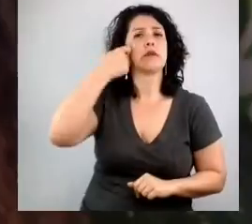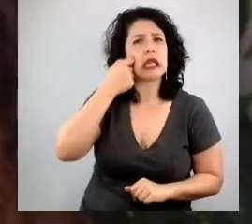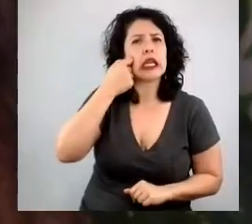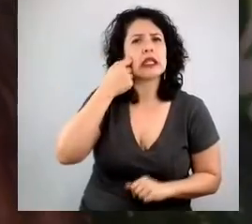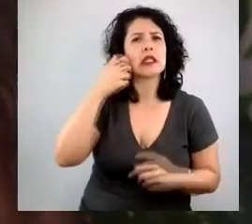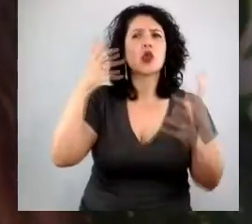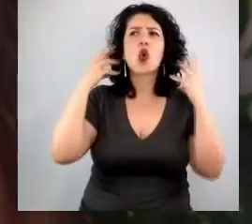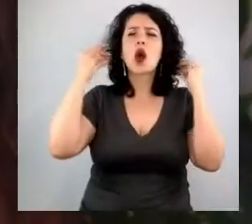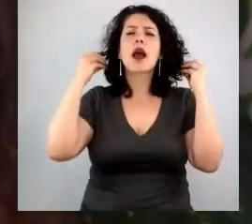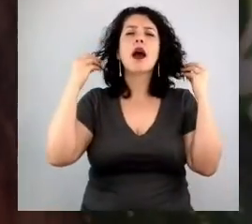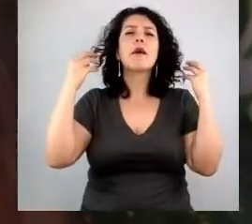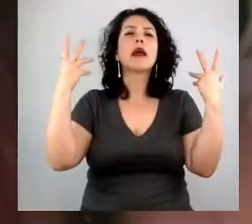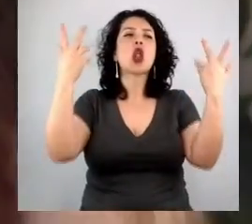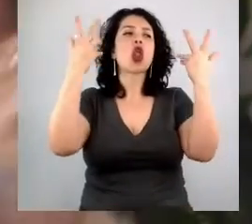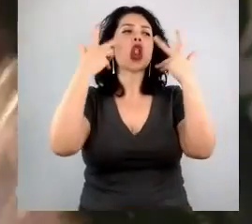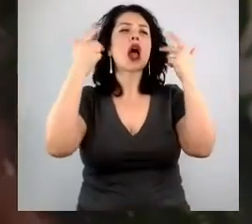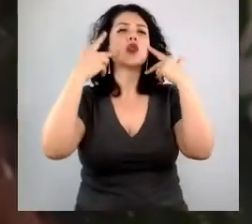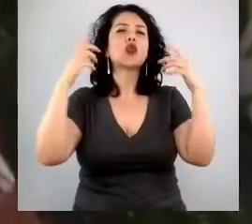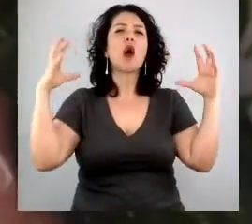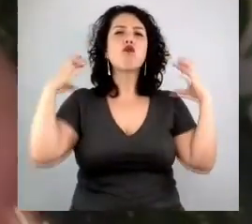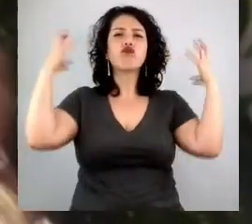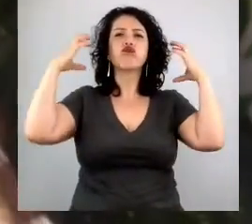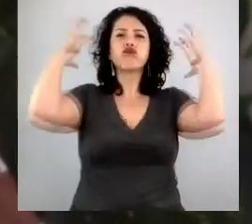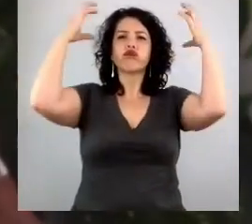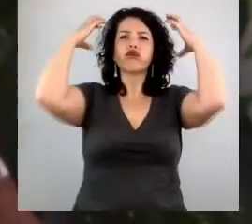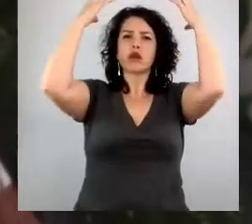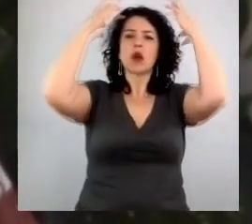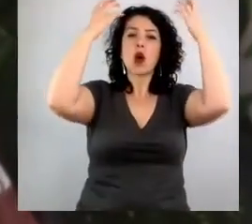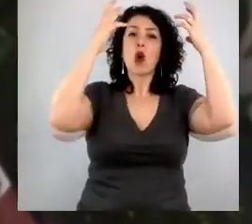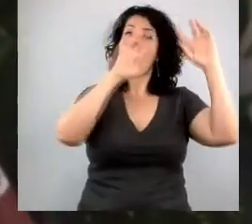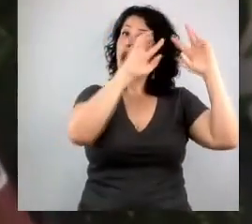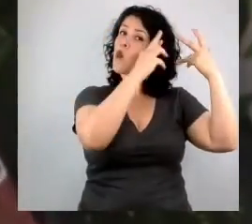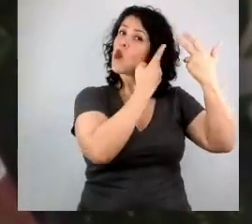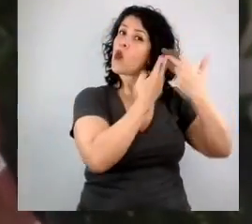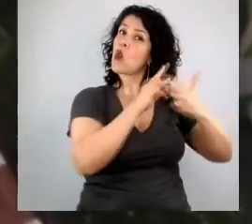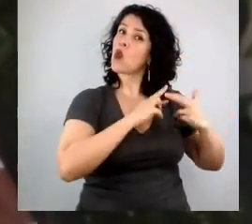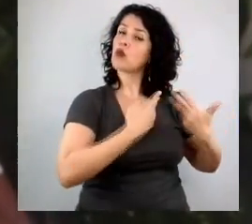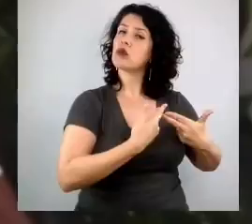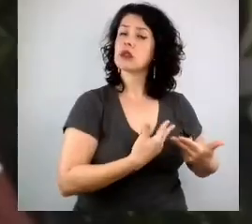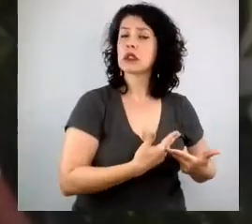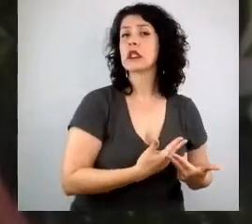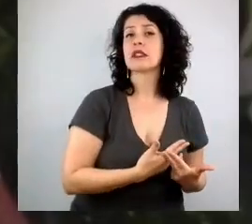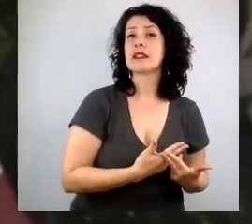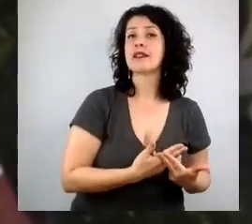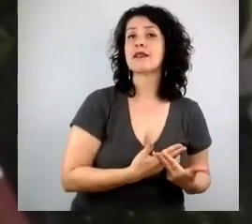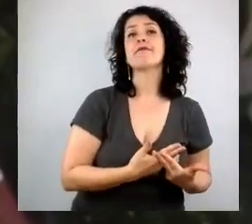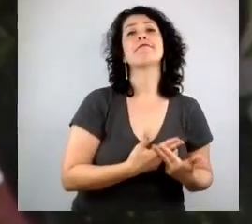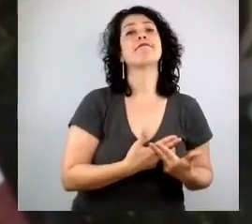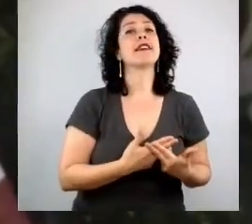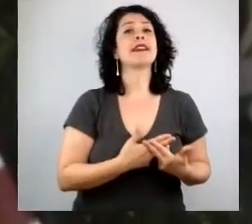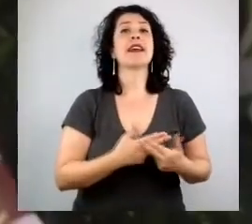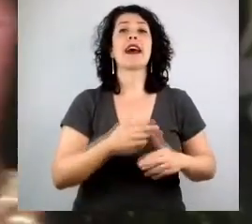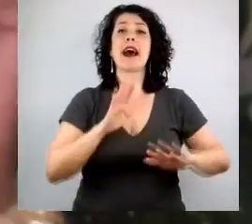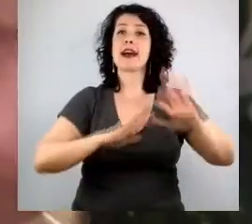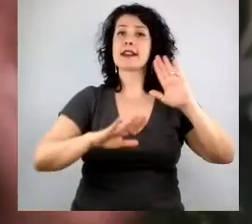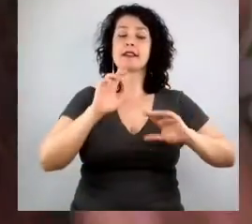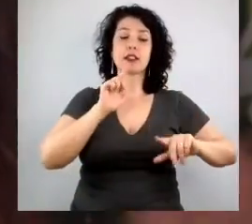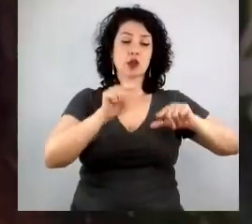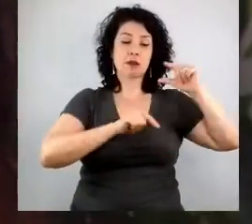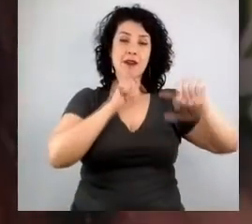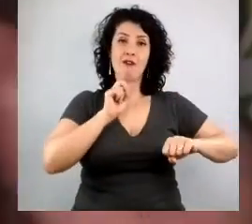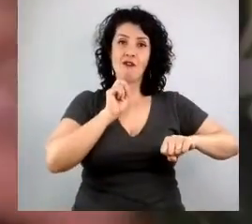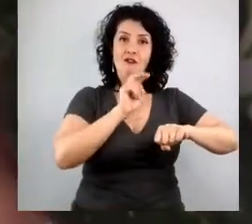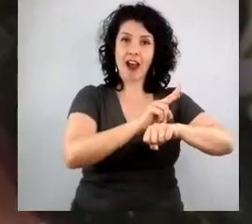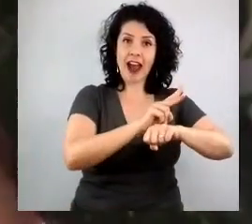cabelo crespo, com tranças, elas têm menos probabilidade de conseguir emprego em comparação às